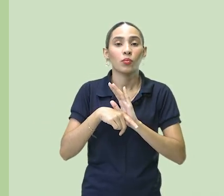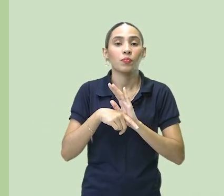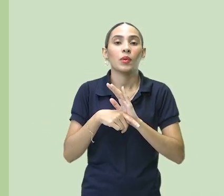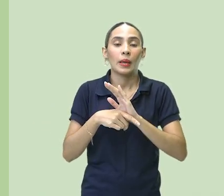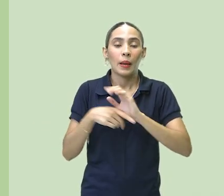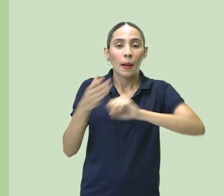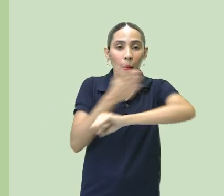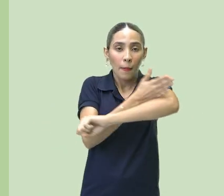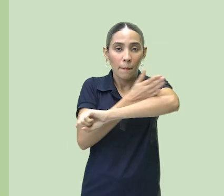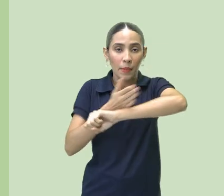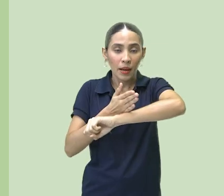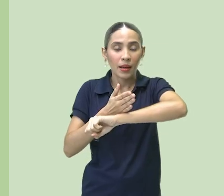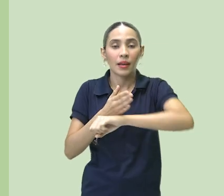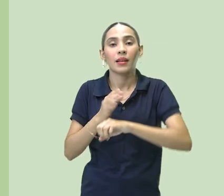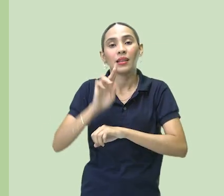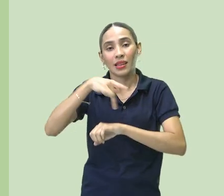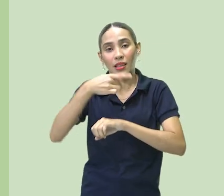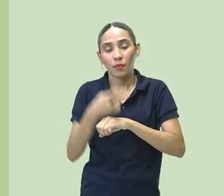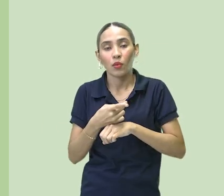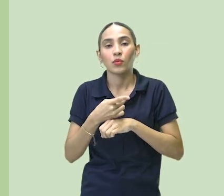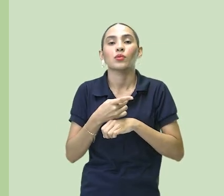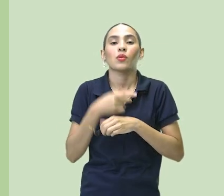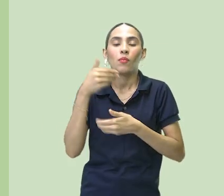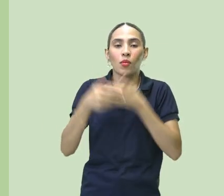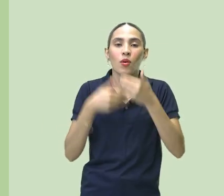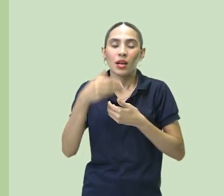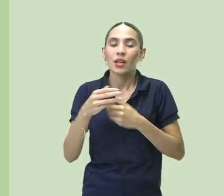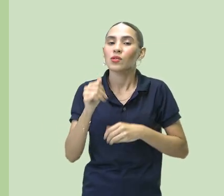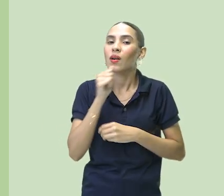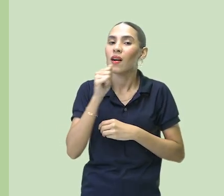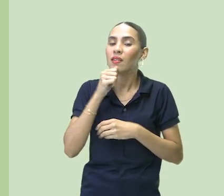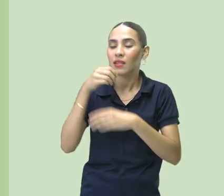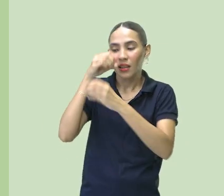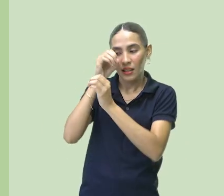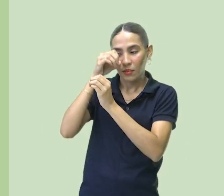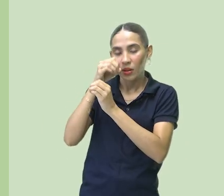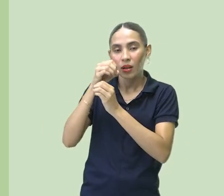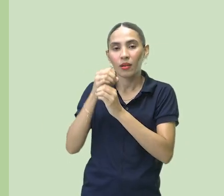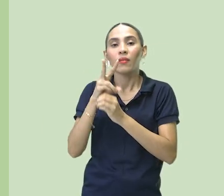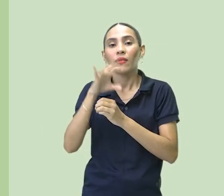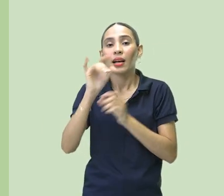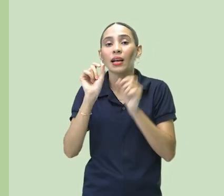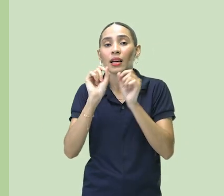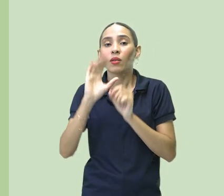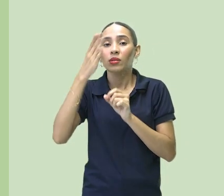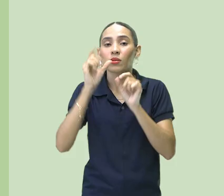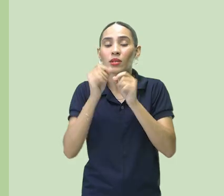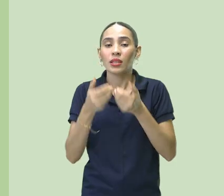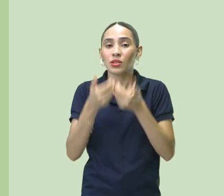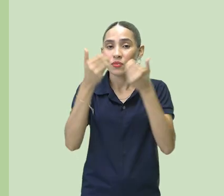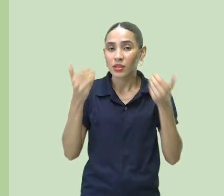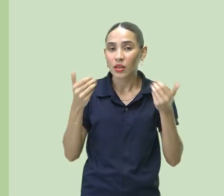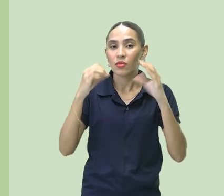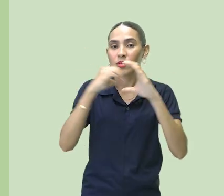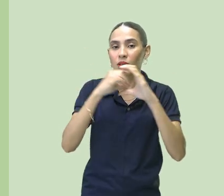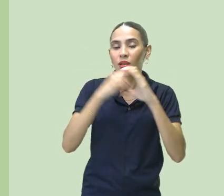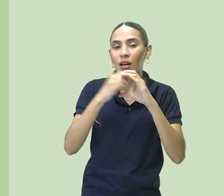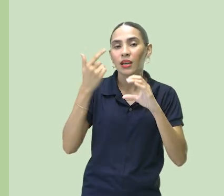branca. Depois, por um processo de indução, ainda em laboratório, ocorre a divisão celular para